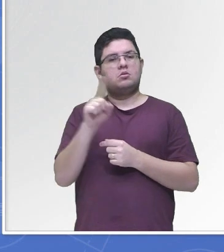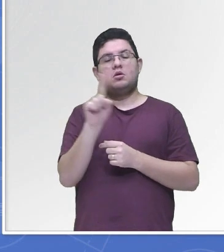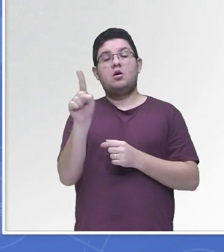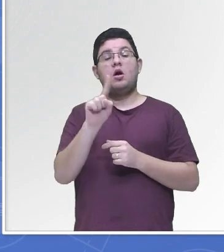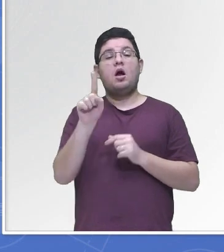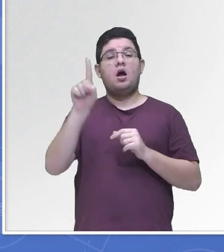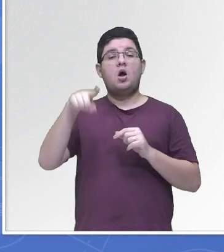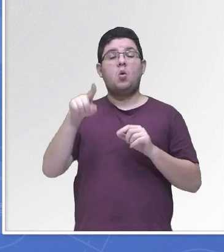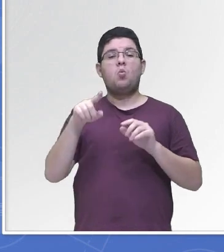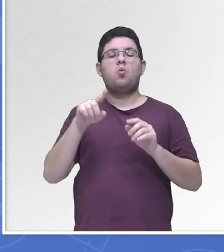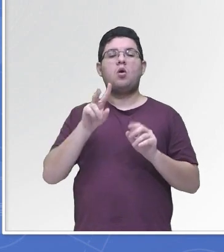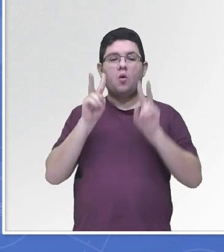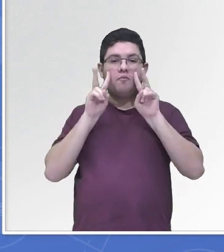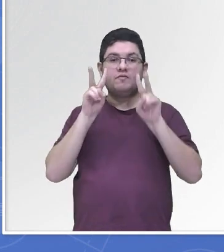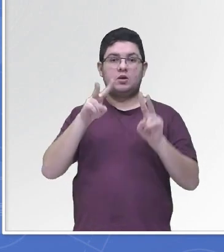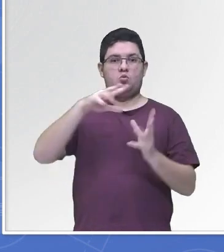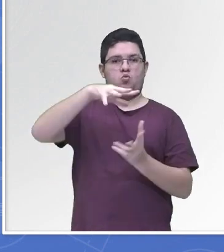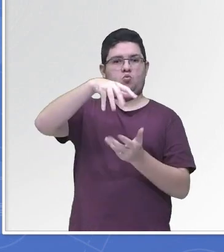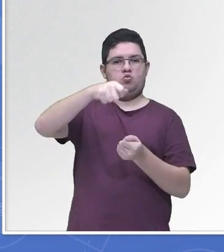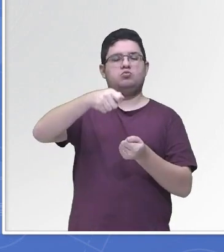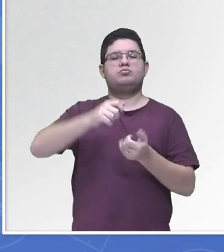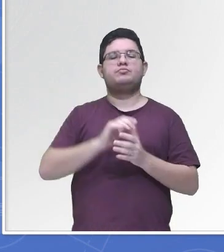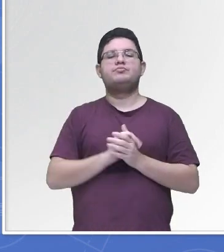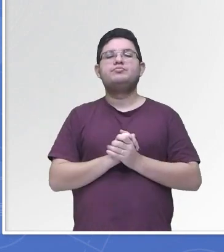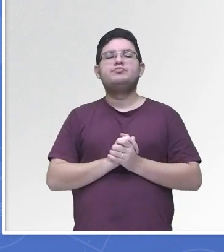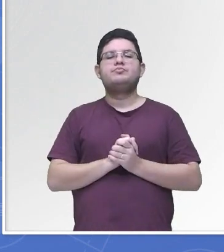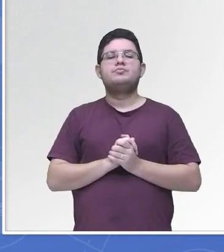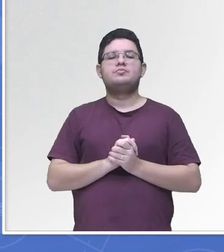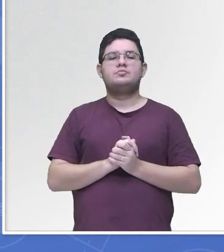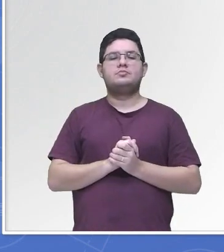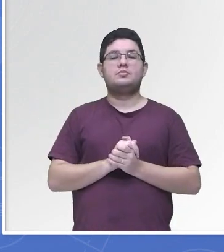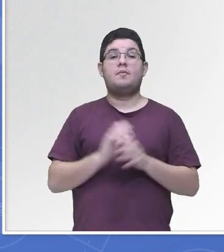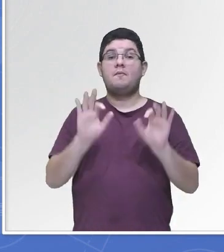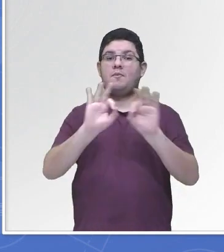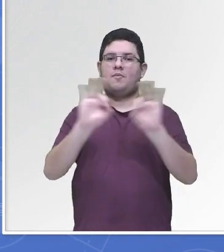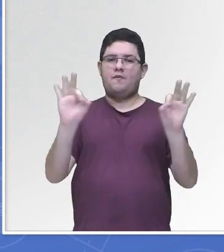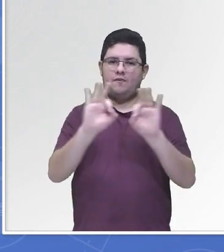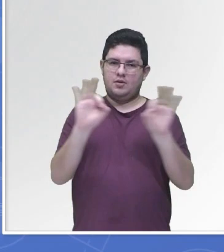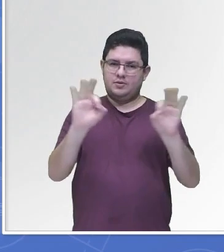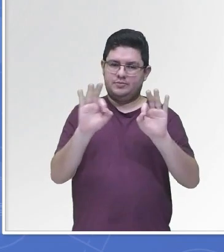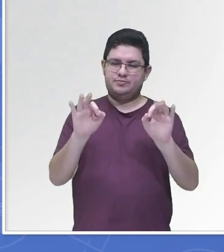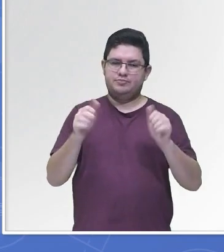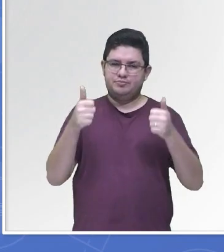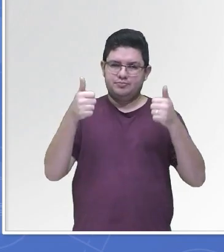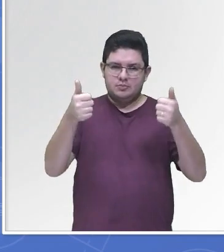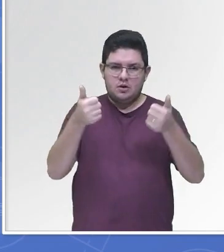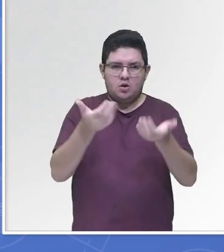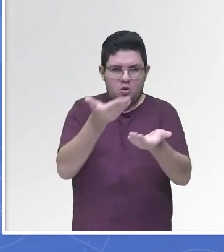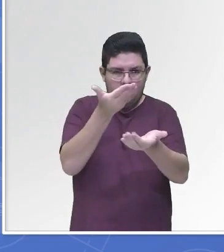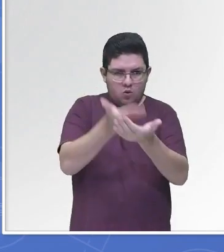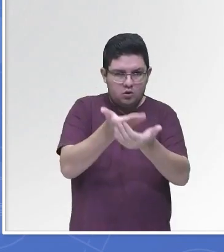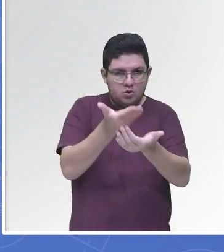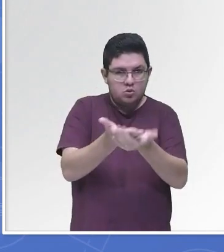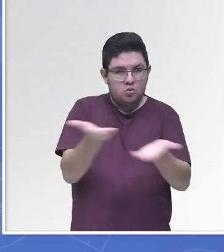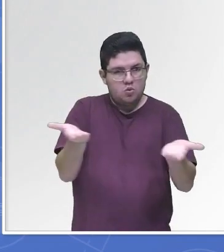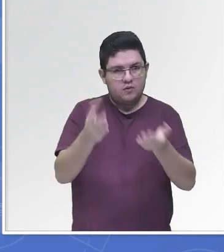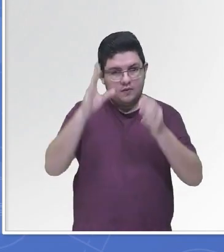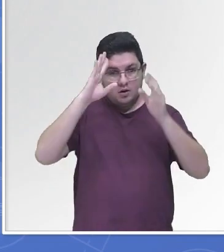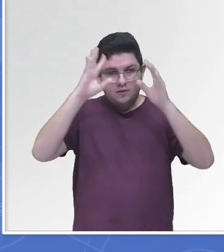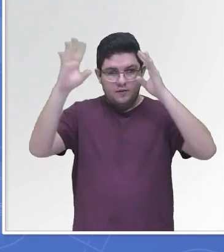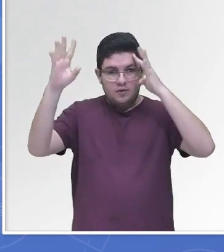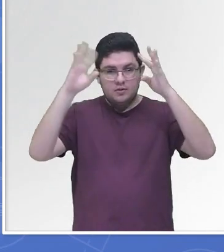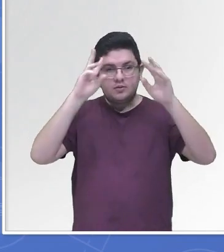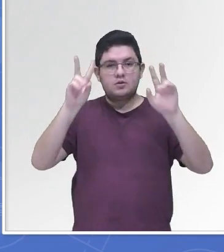visão de mundo. Perfeito, meus queridos? É isso aí, a nossa aula de hoje de filosofia foi um pouco sobre